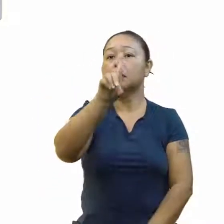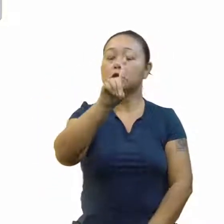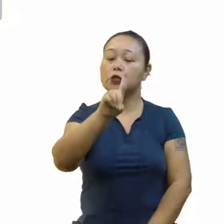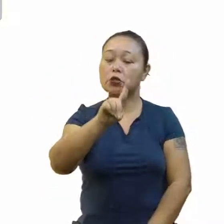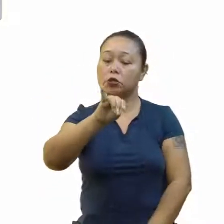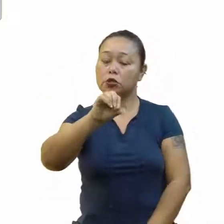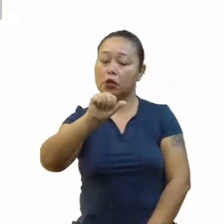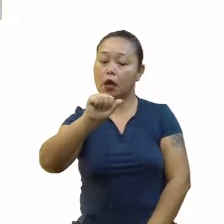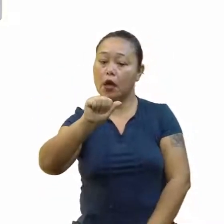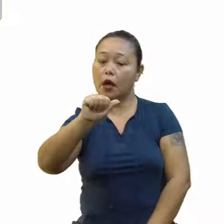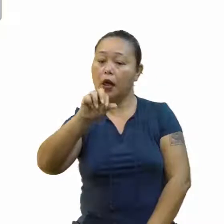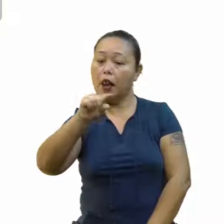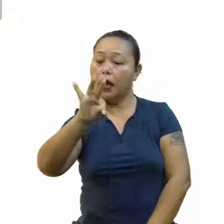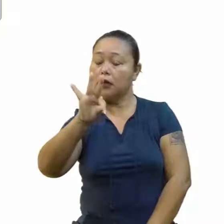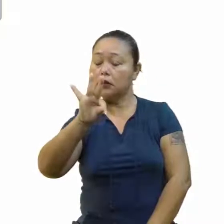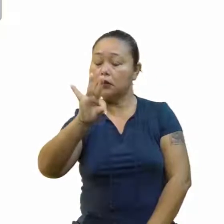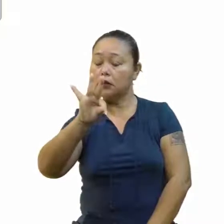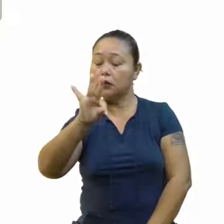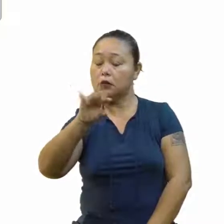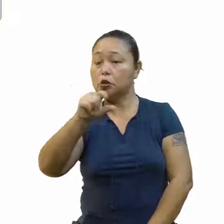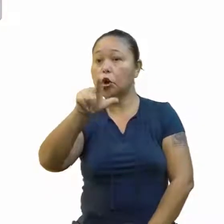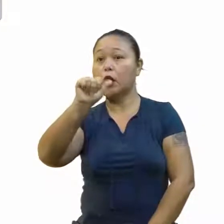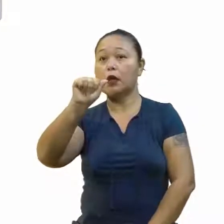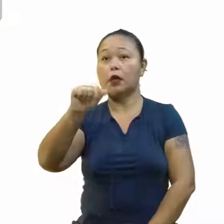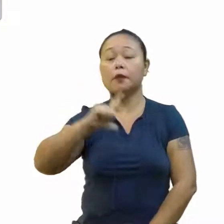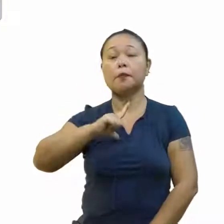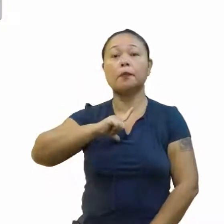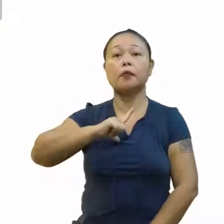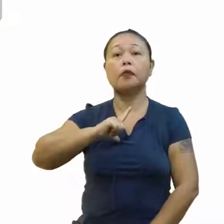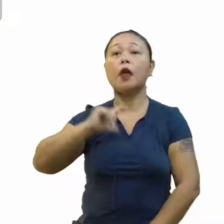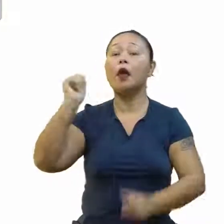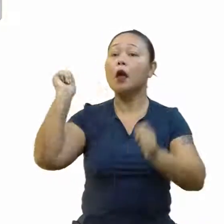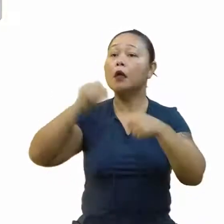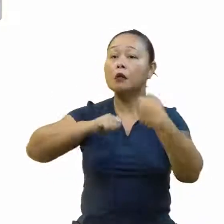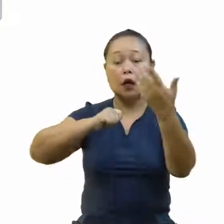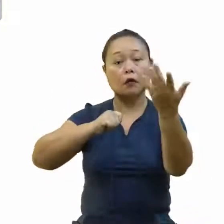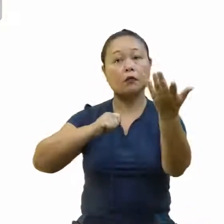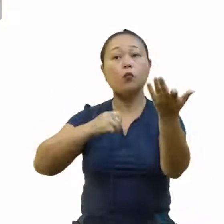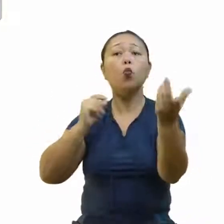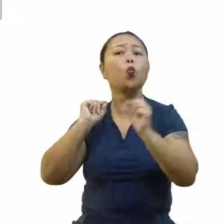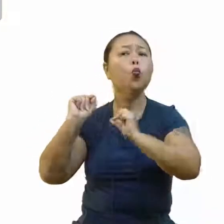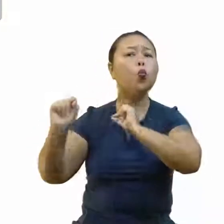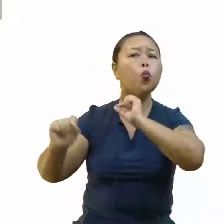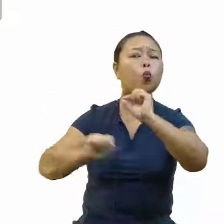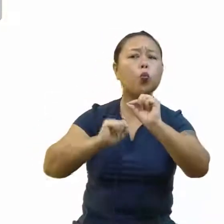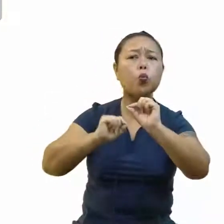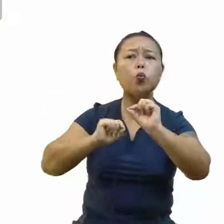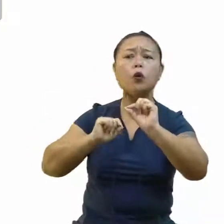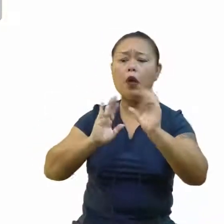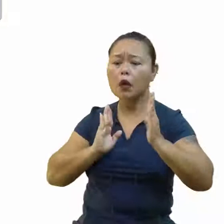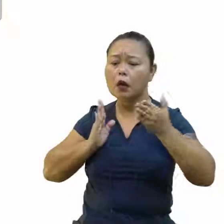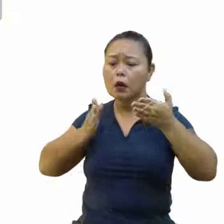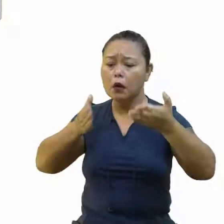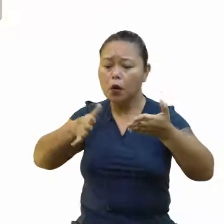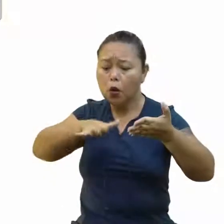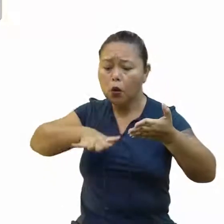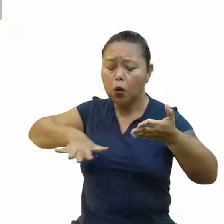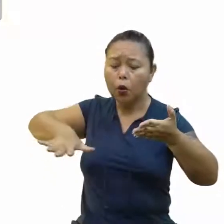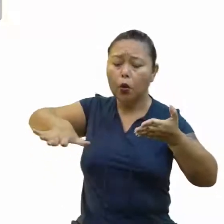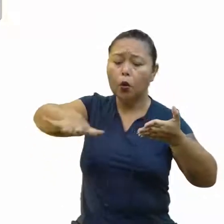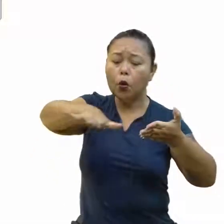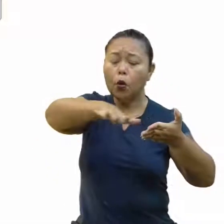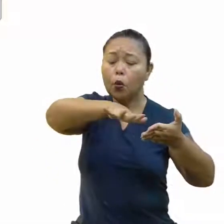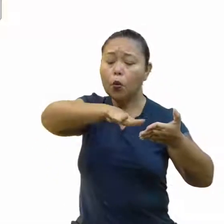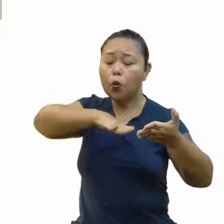o que seria a hipertensão arterial, né? É uma condição clínica e ela tem multifatores, então